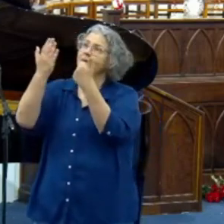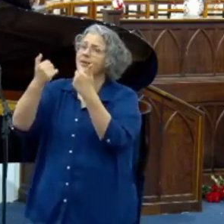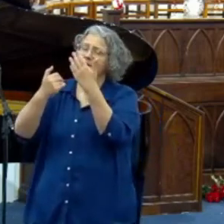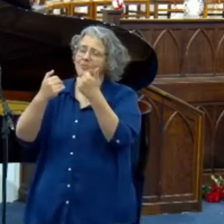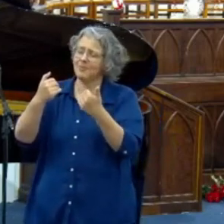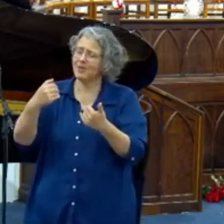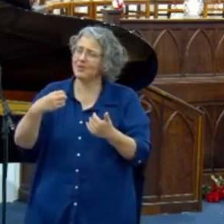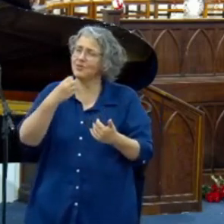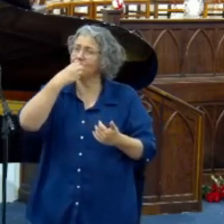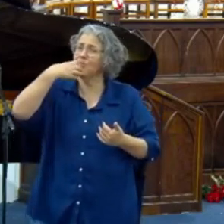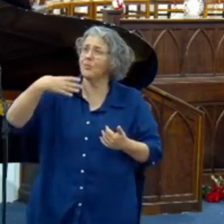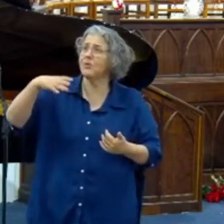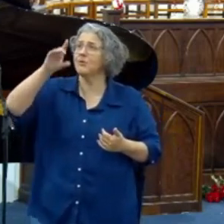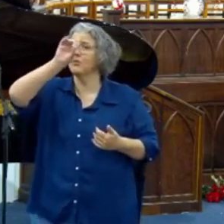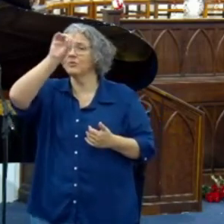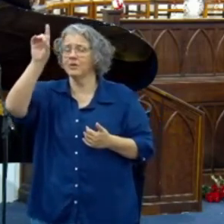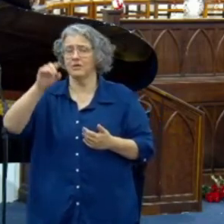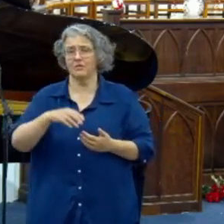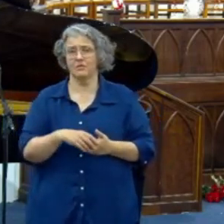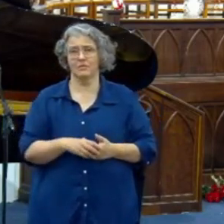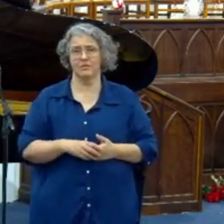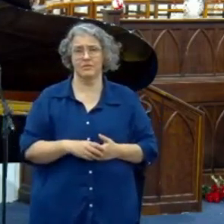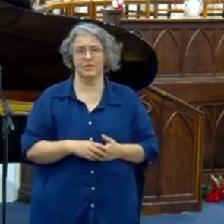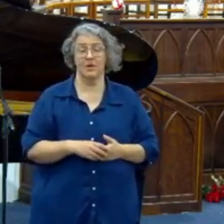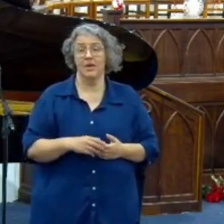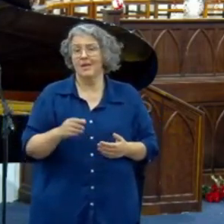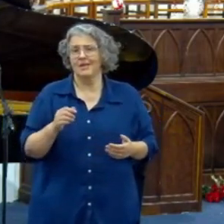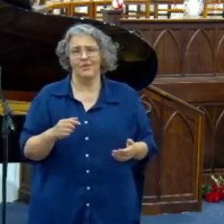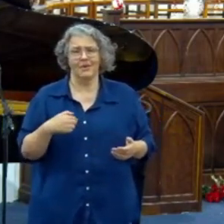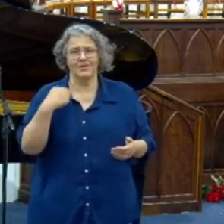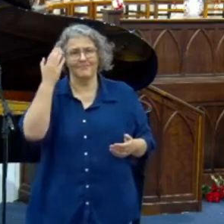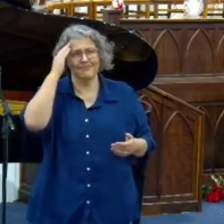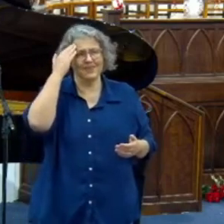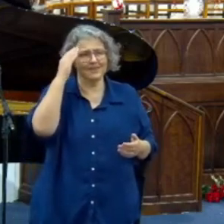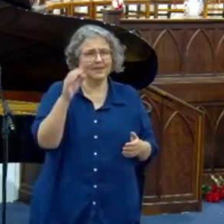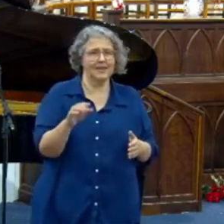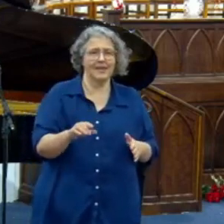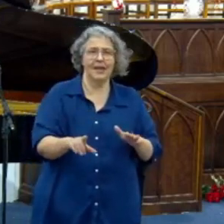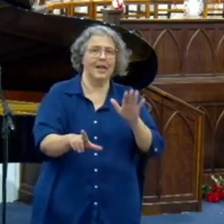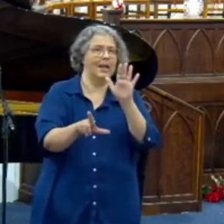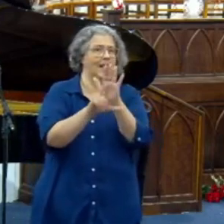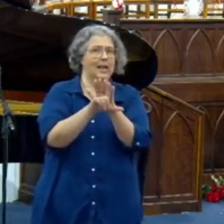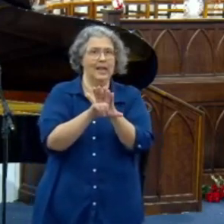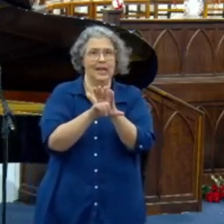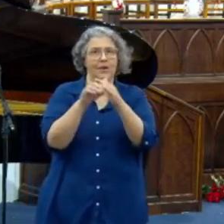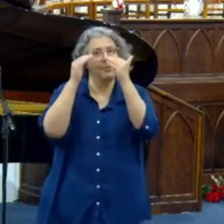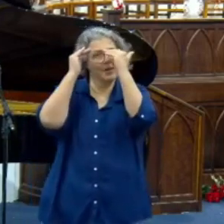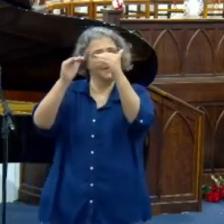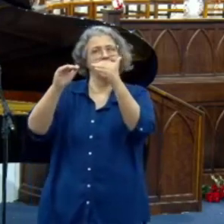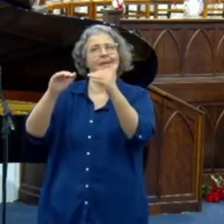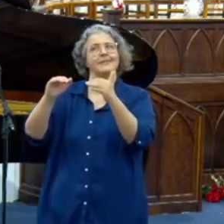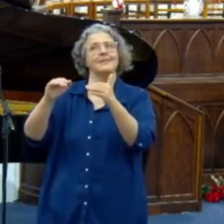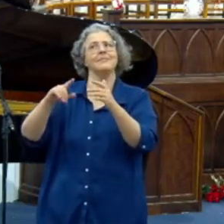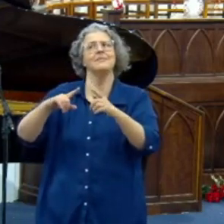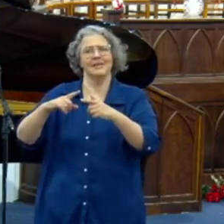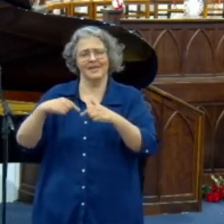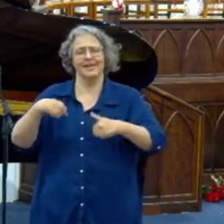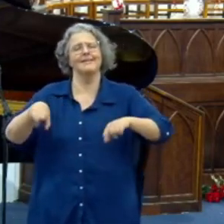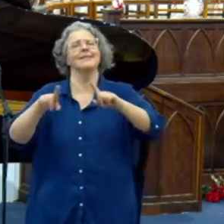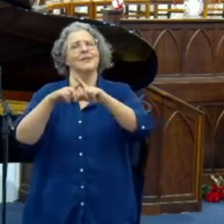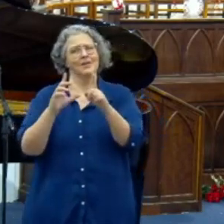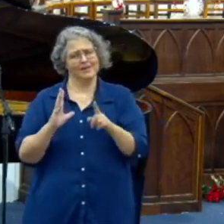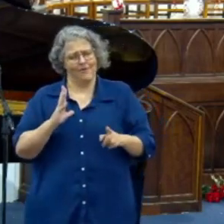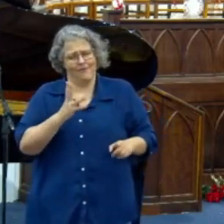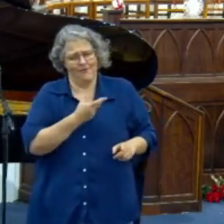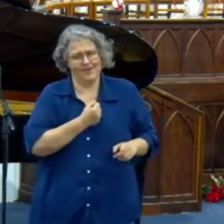gente não pode correr o risco de achar que porque a gente obedece às leis, esse relacionamento está saudável por causa disso? Será que a gente não corre o